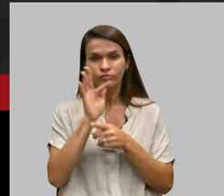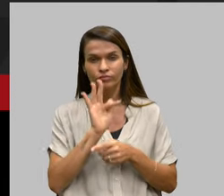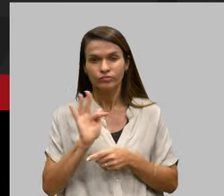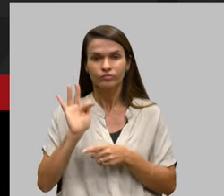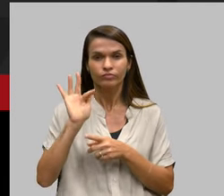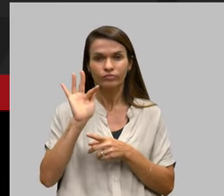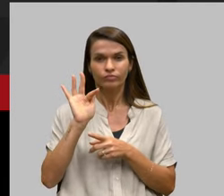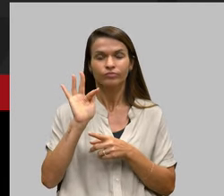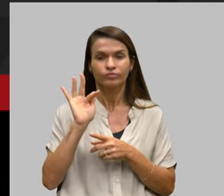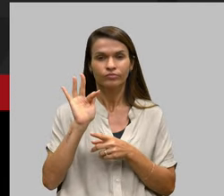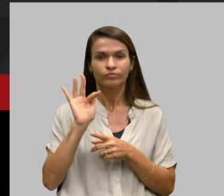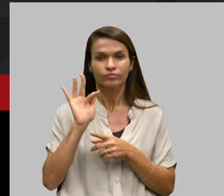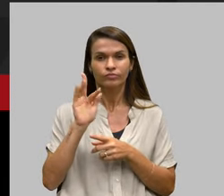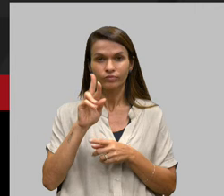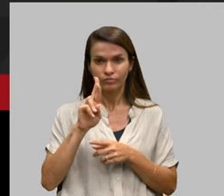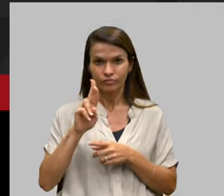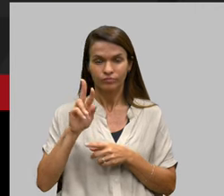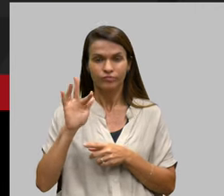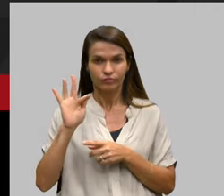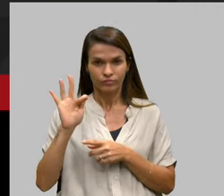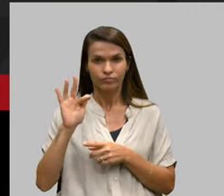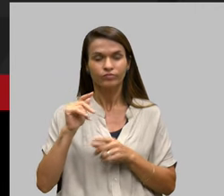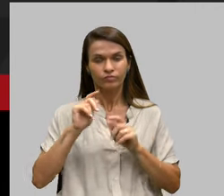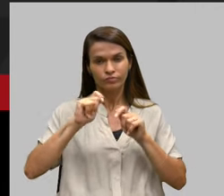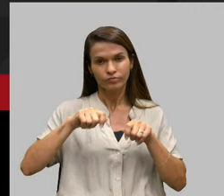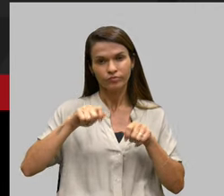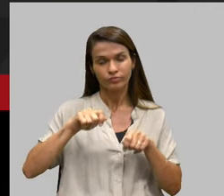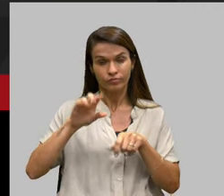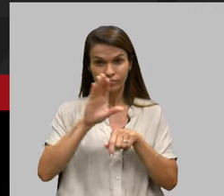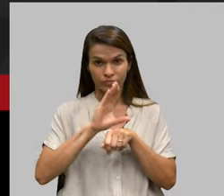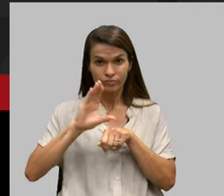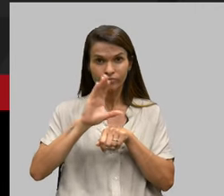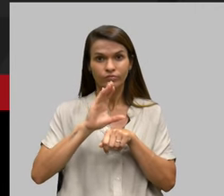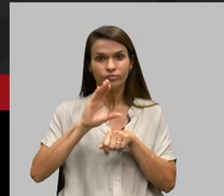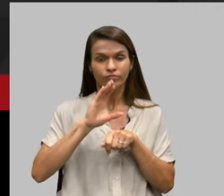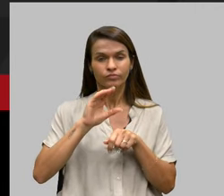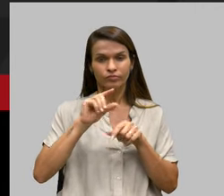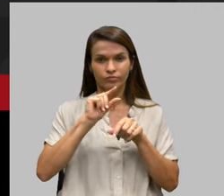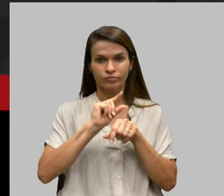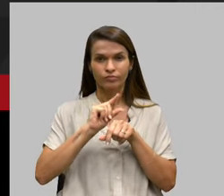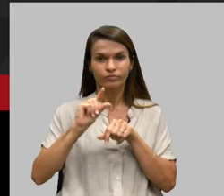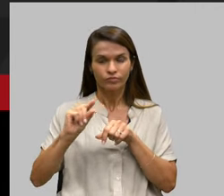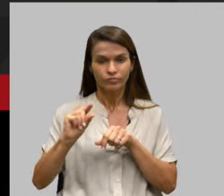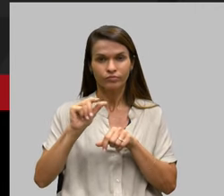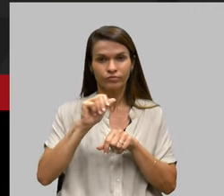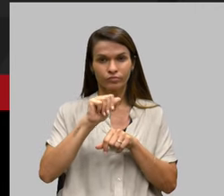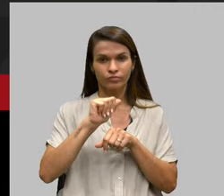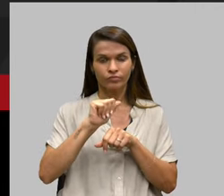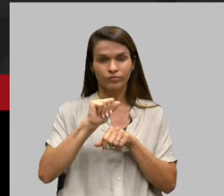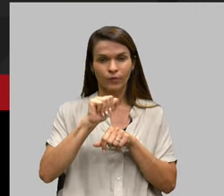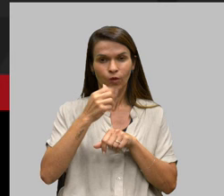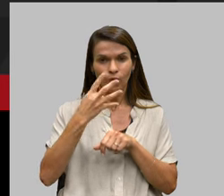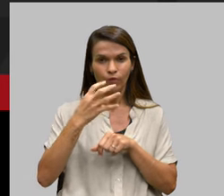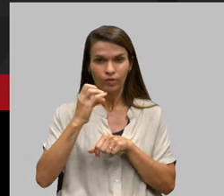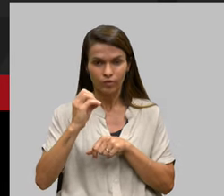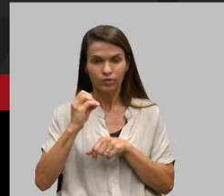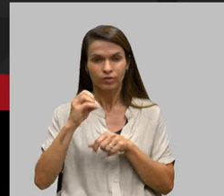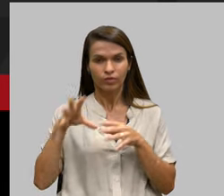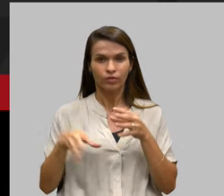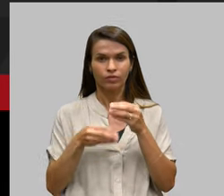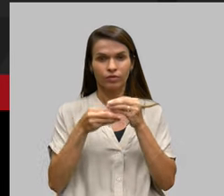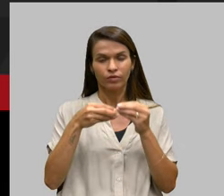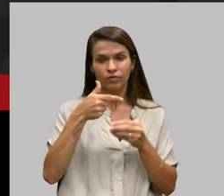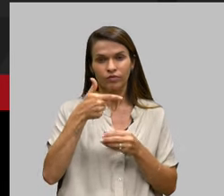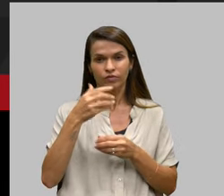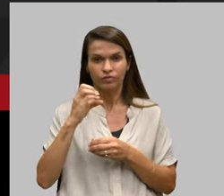temos lá competência e agora ela foi constitucionalizada no parágrafo 22 do artigo 40 da Constituição com a emenda 20 de fazer